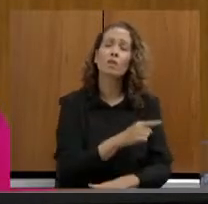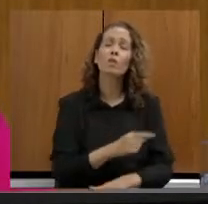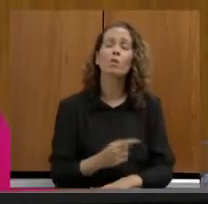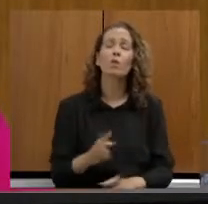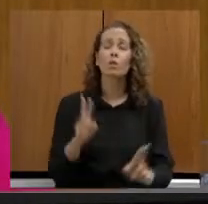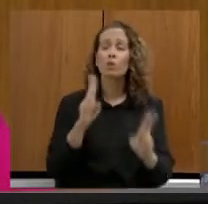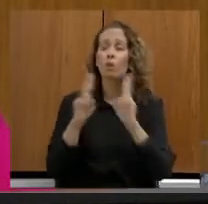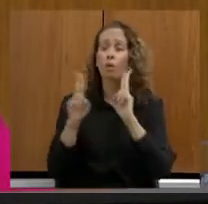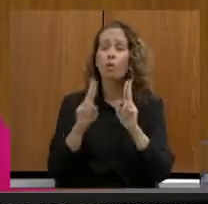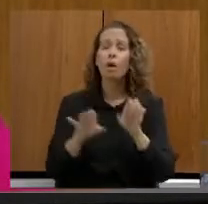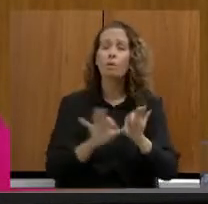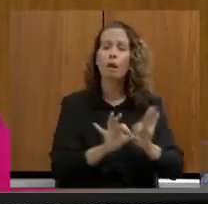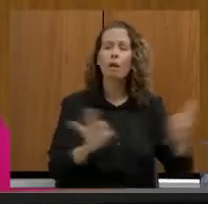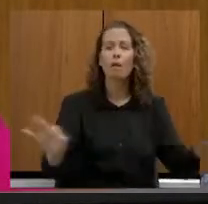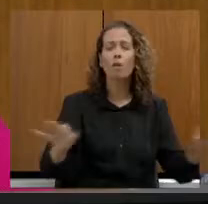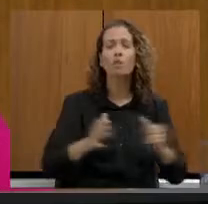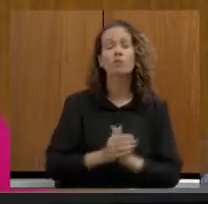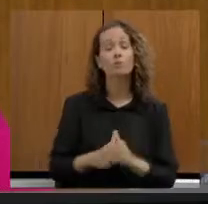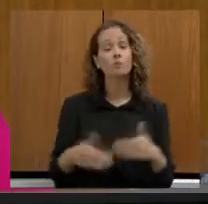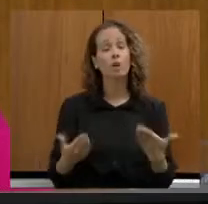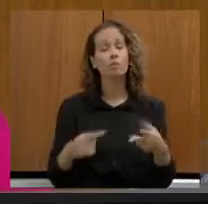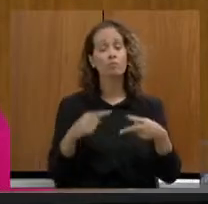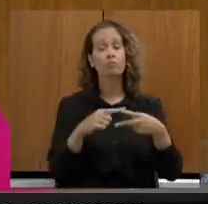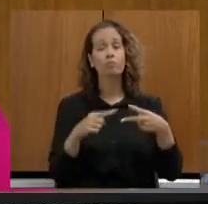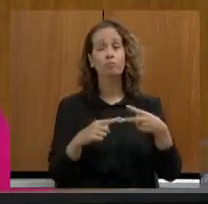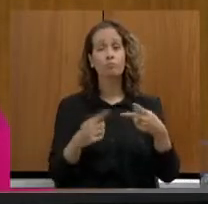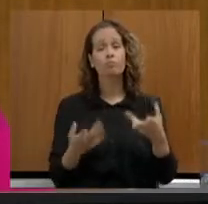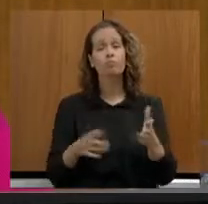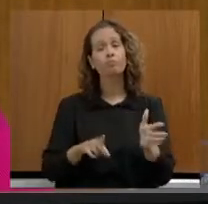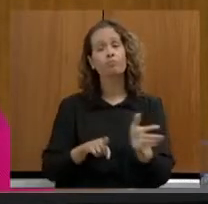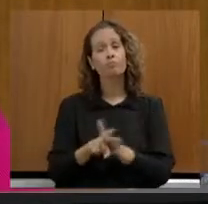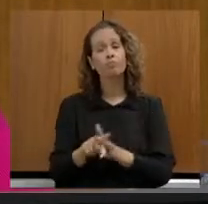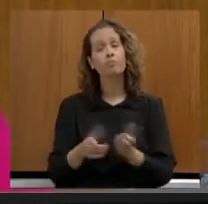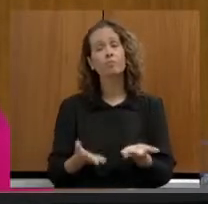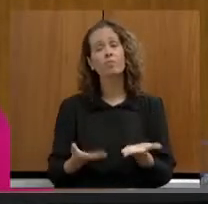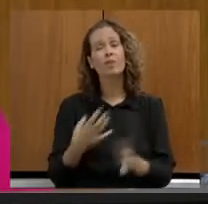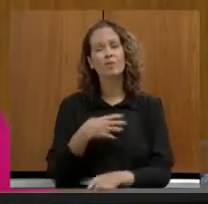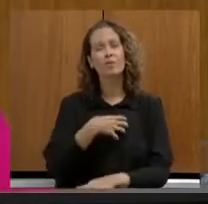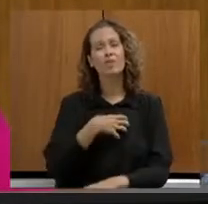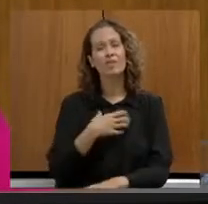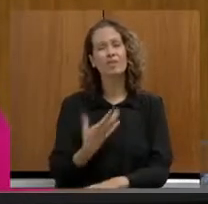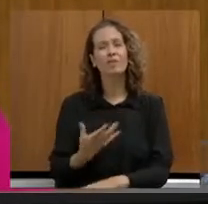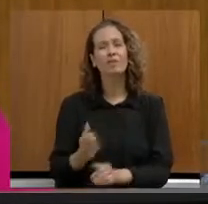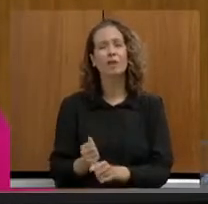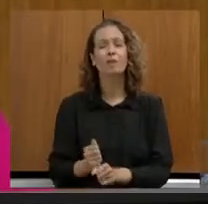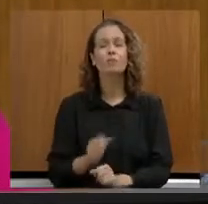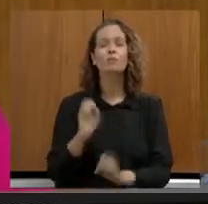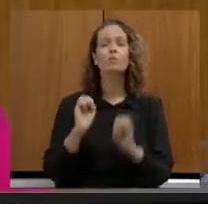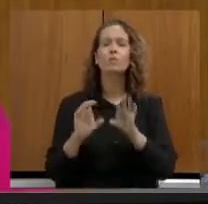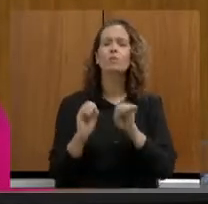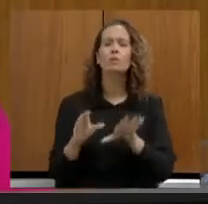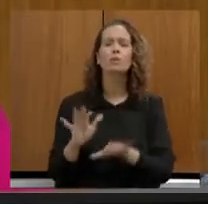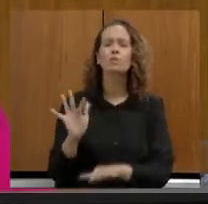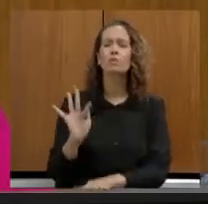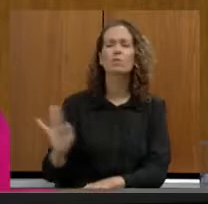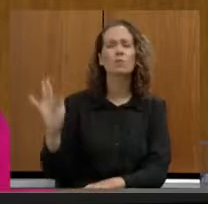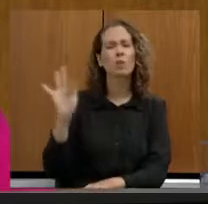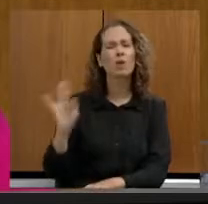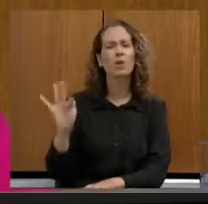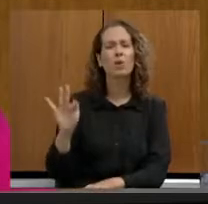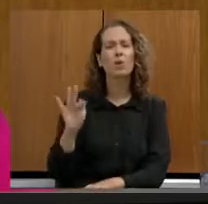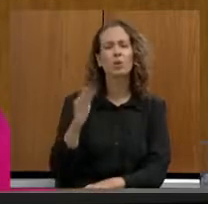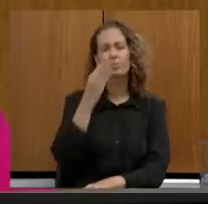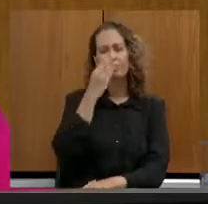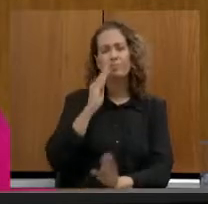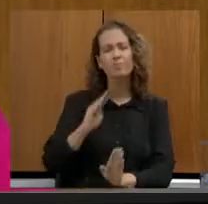centros então secretarias são essas duas questões e eu sinto isso né eu tô falando da marginalidade do ensino superior que eu acho que